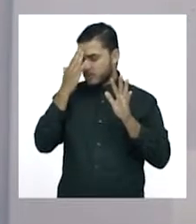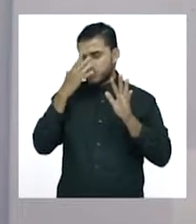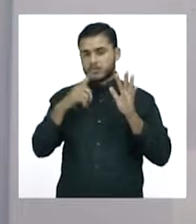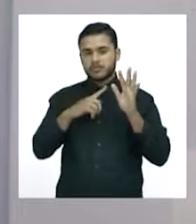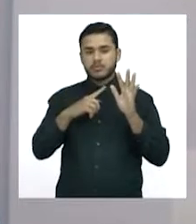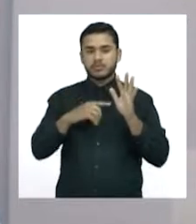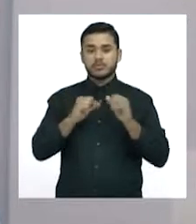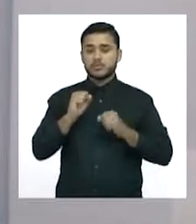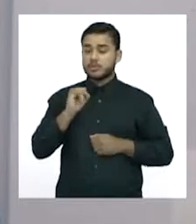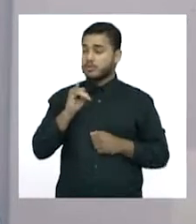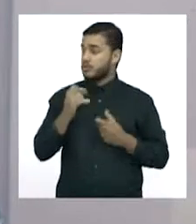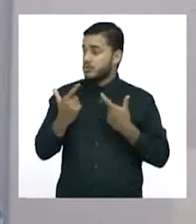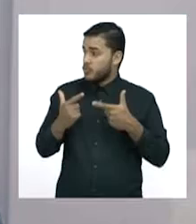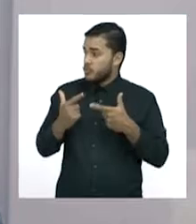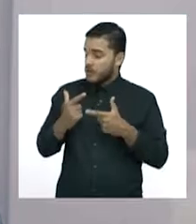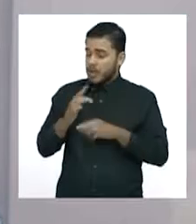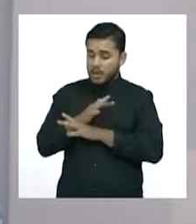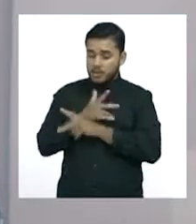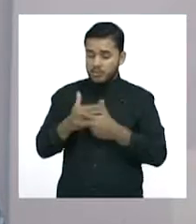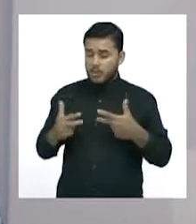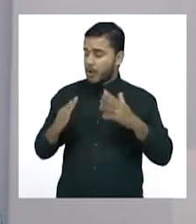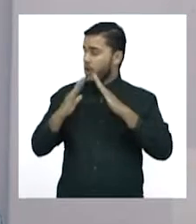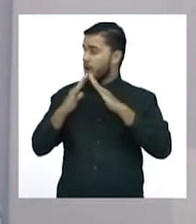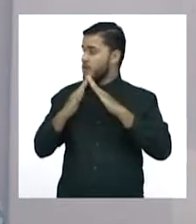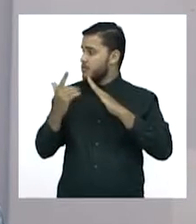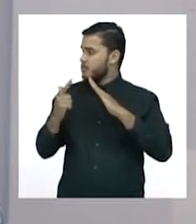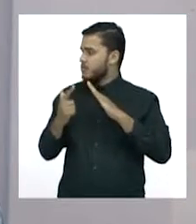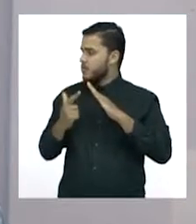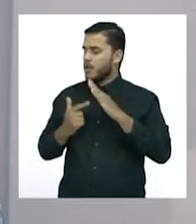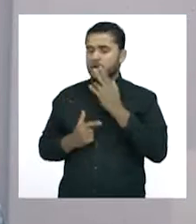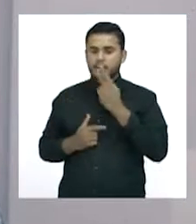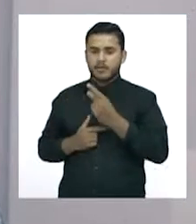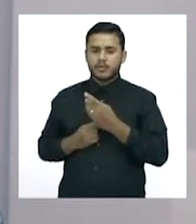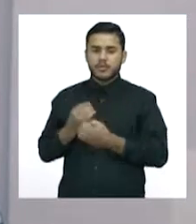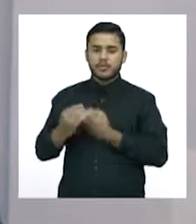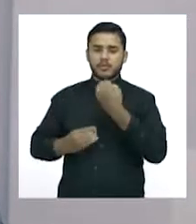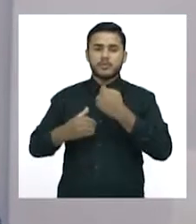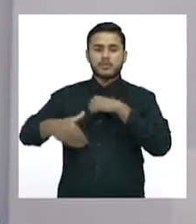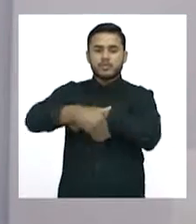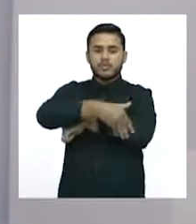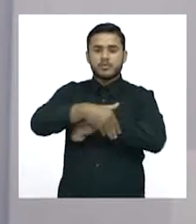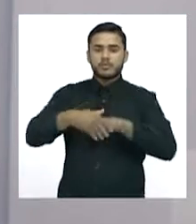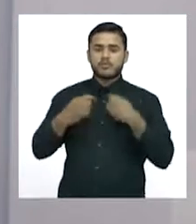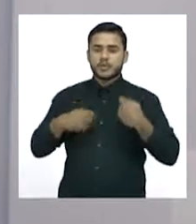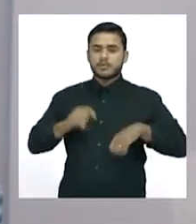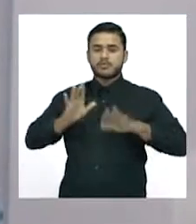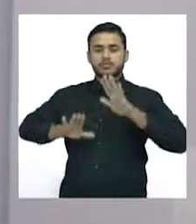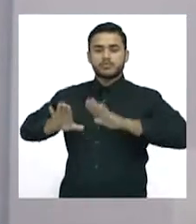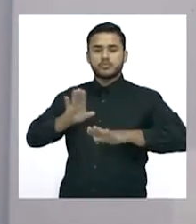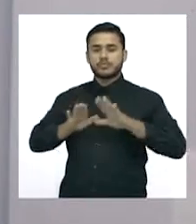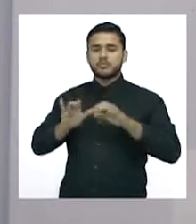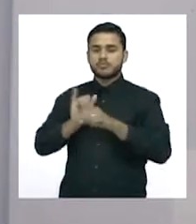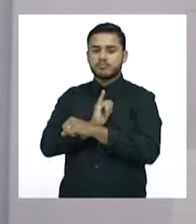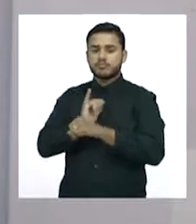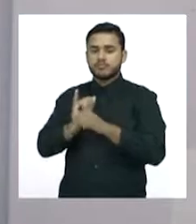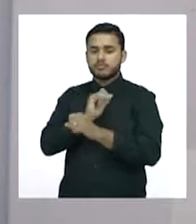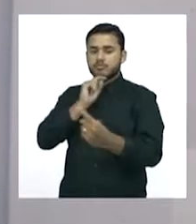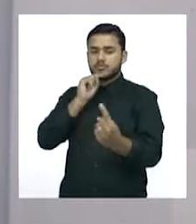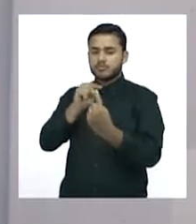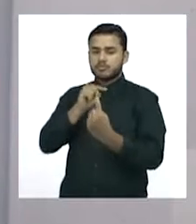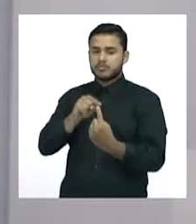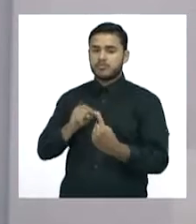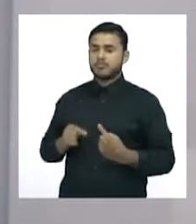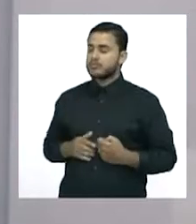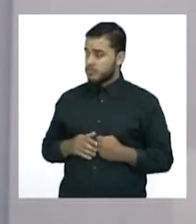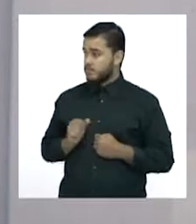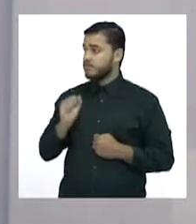são animais domésticos, a gente precisa avançar com relação à IBAMA de estratégias mais eficazes de controle. Do contrário, a